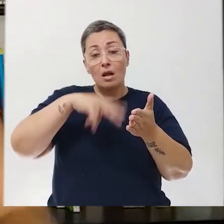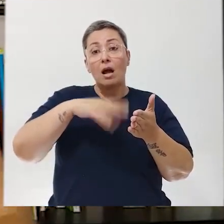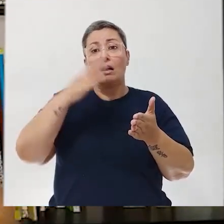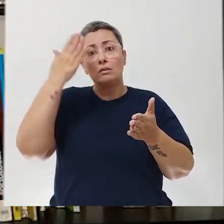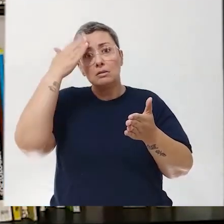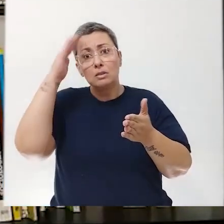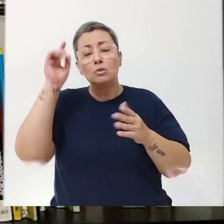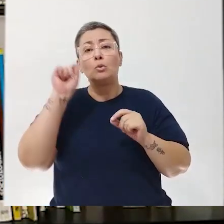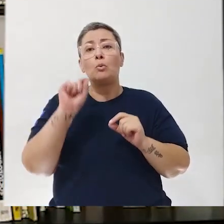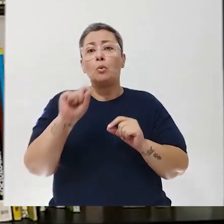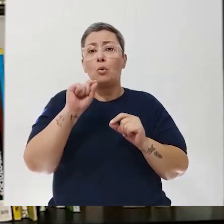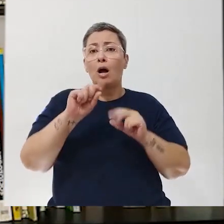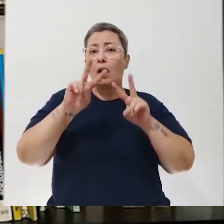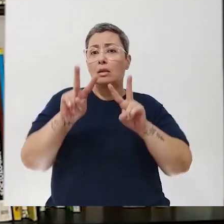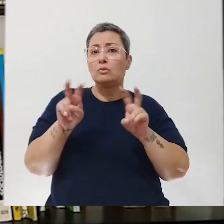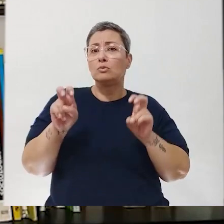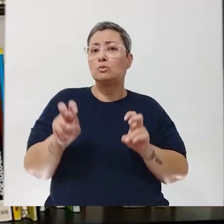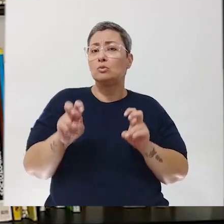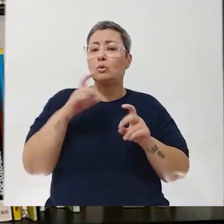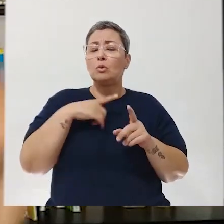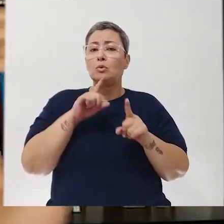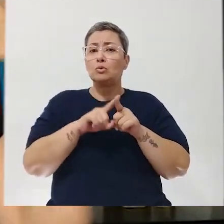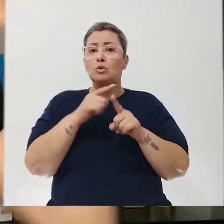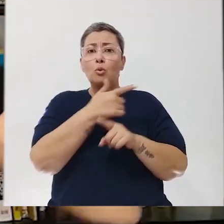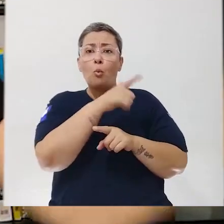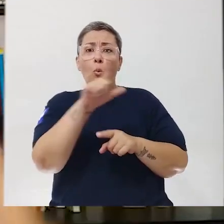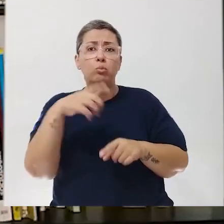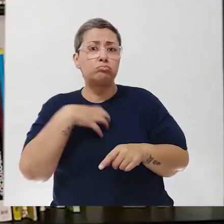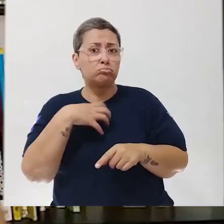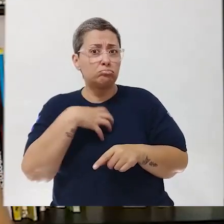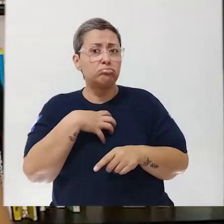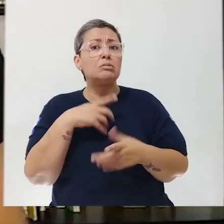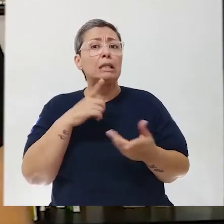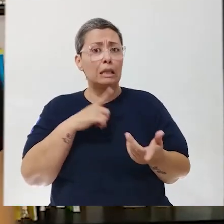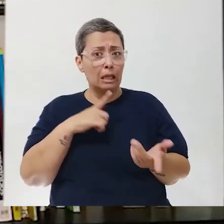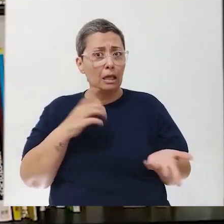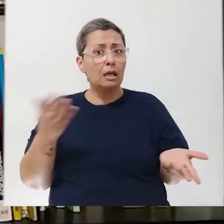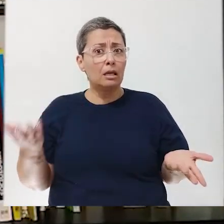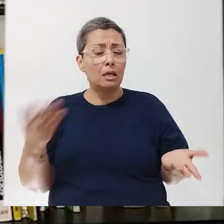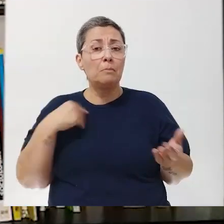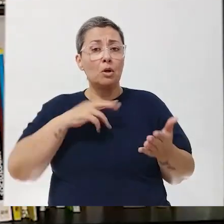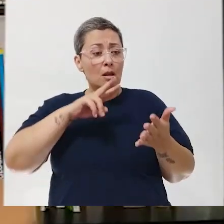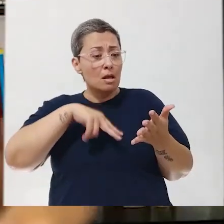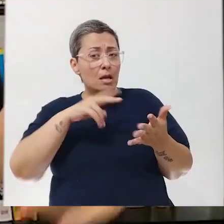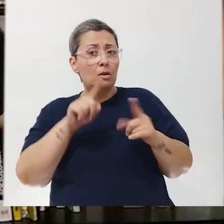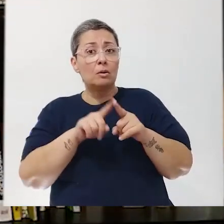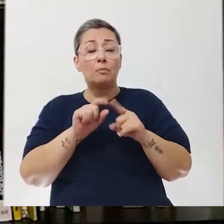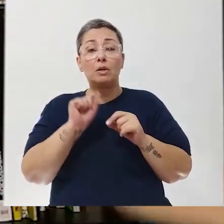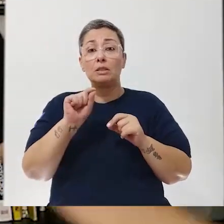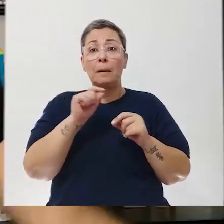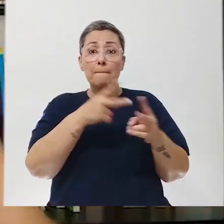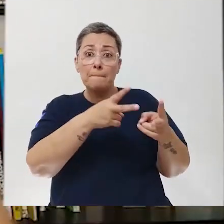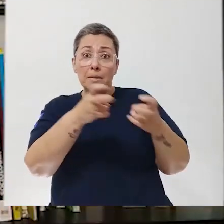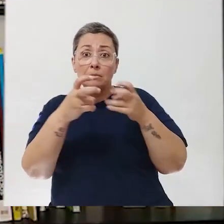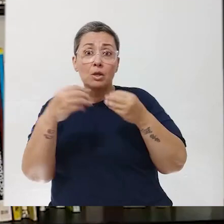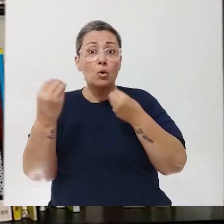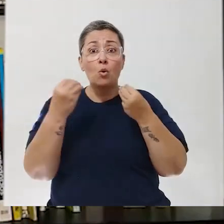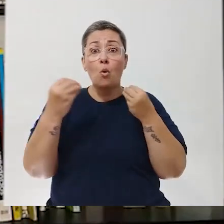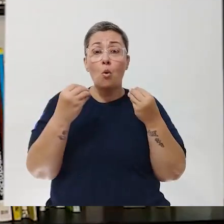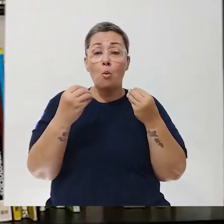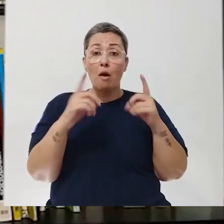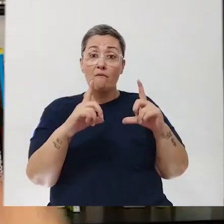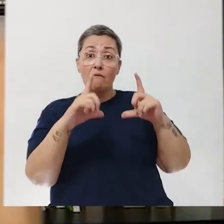e saber sobre esse assunto de outras maneiras, né? Nós podemos até fazer a leitura de algumas imagens para